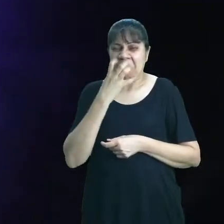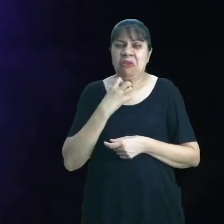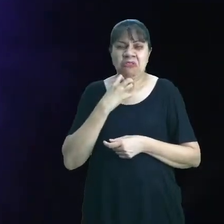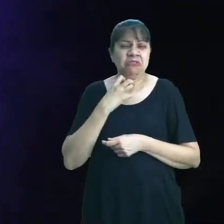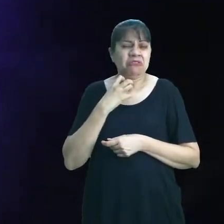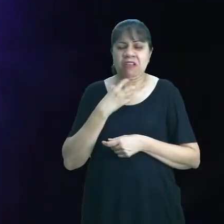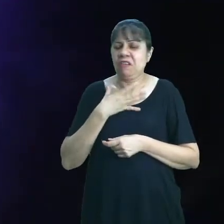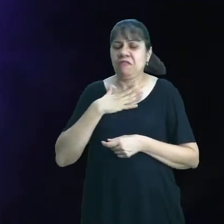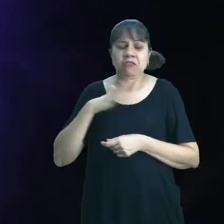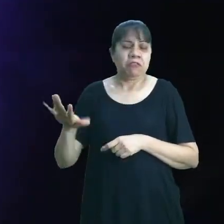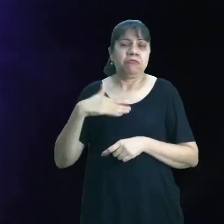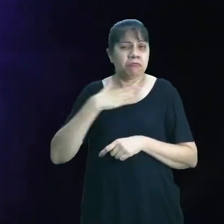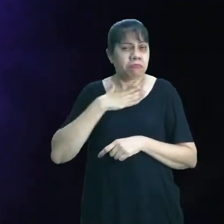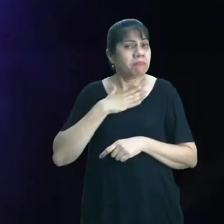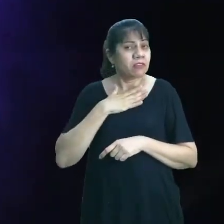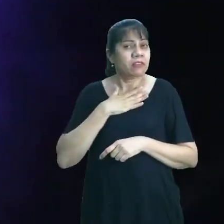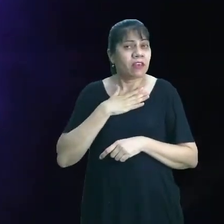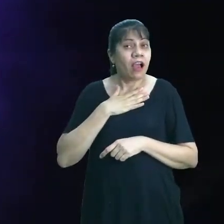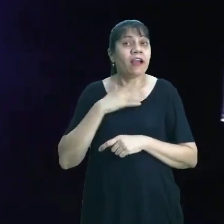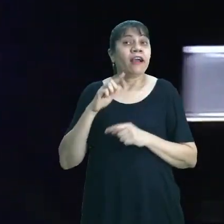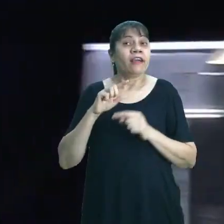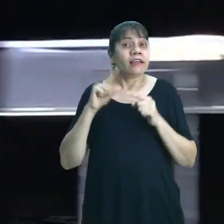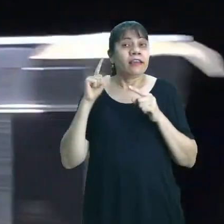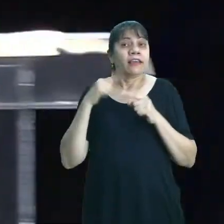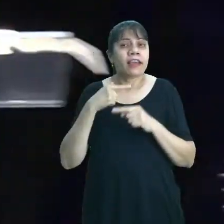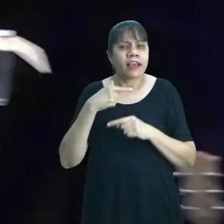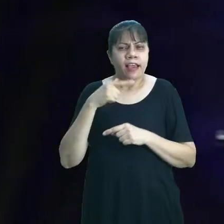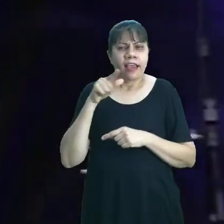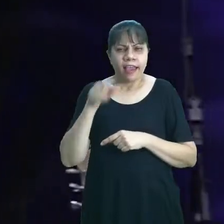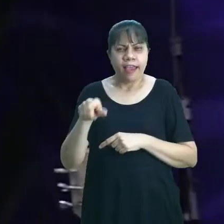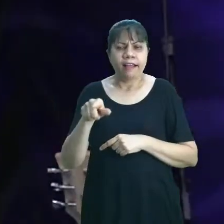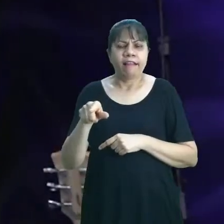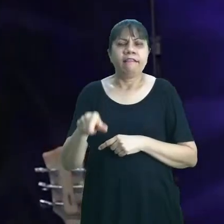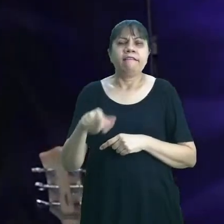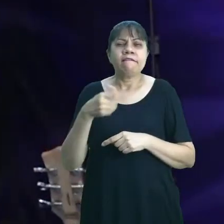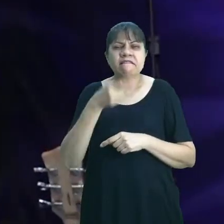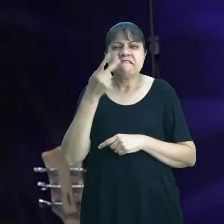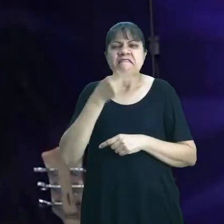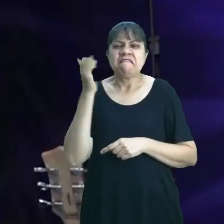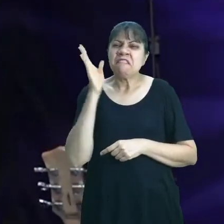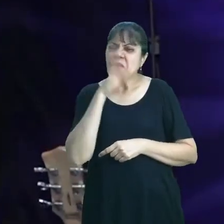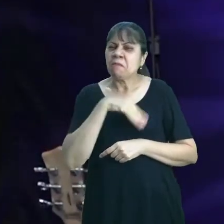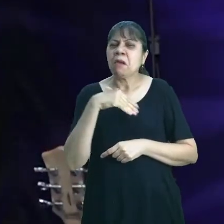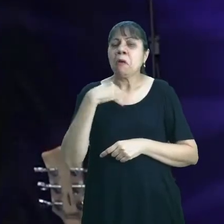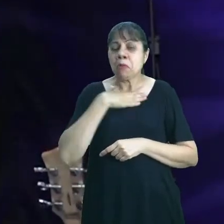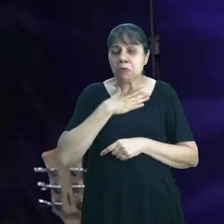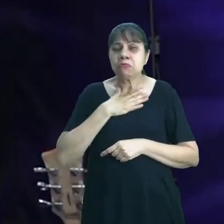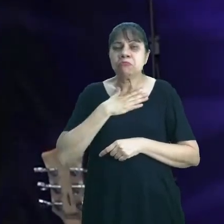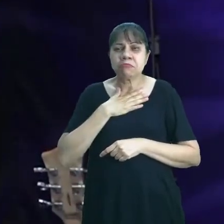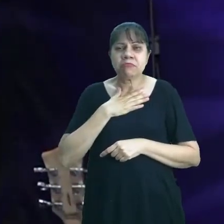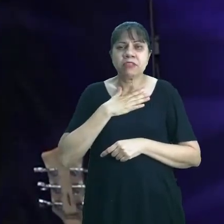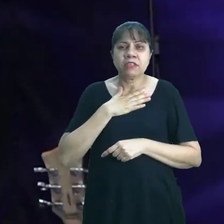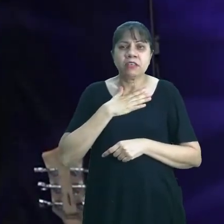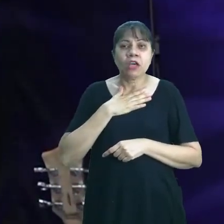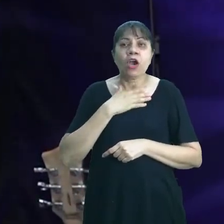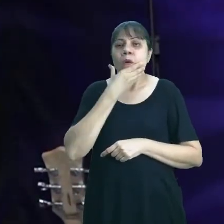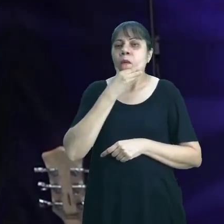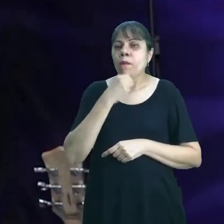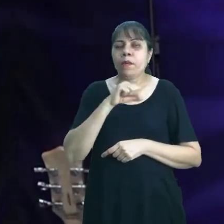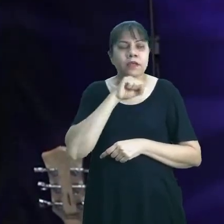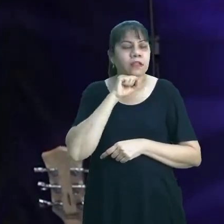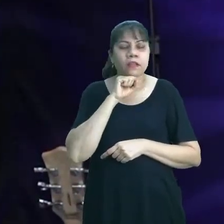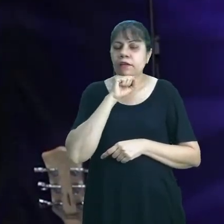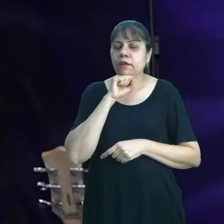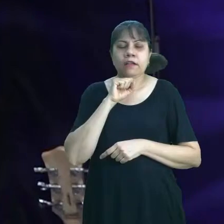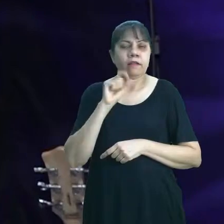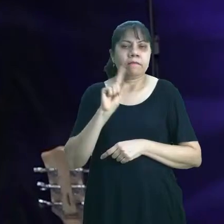dela, que era o pastor, meu pastor inclusive na época, falar mal de mim, o pai dela disse: olha, hoje eu vou ensinar